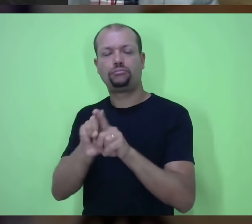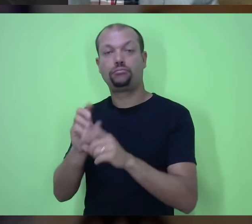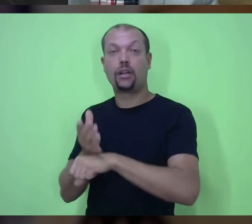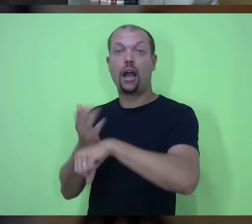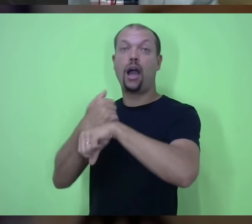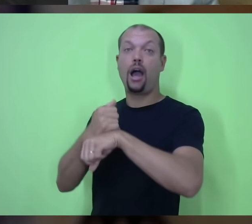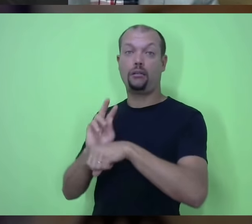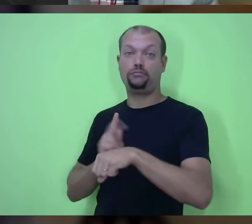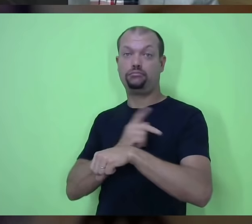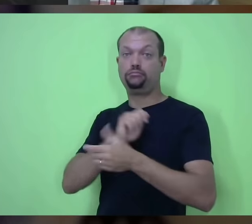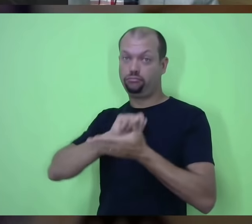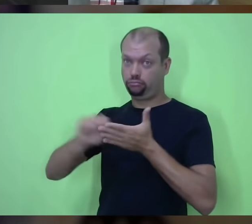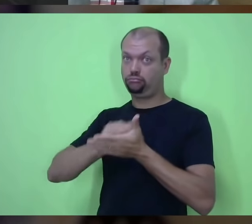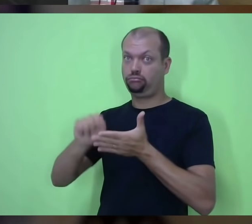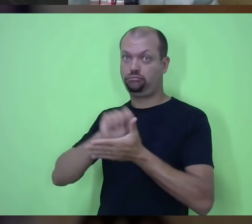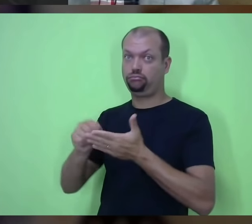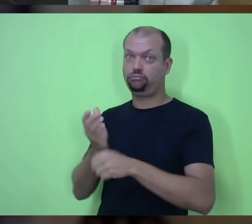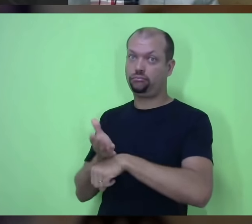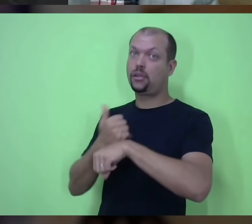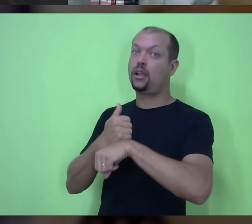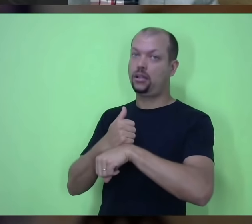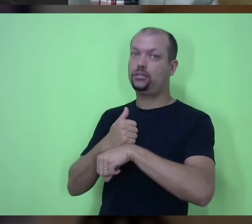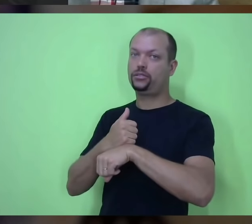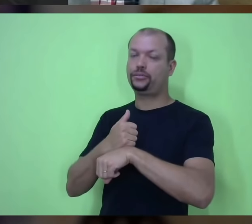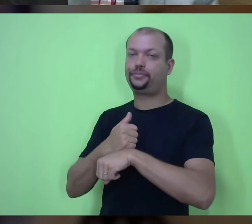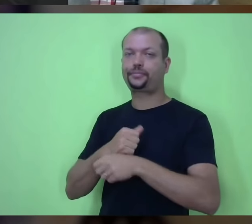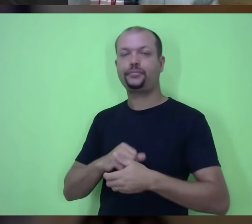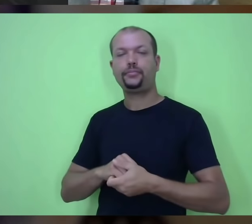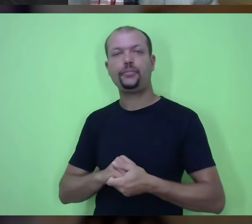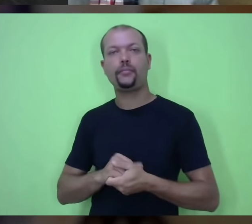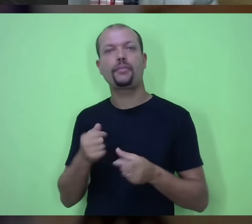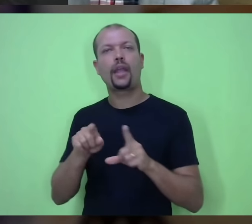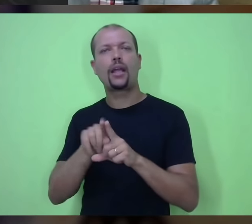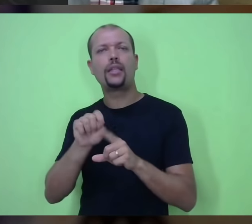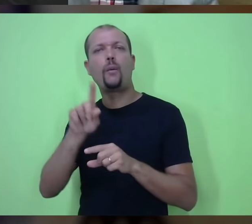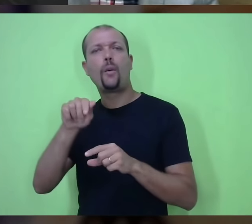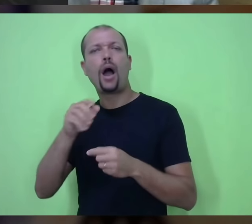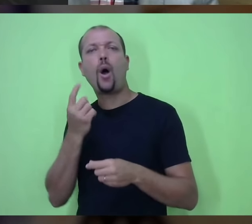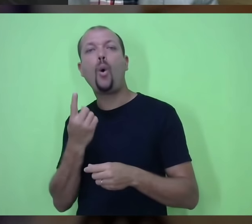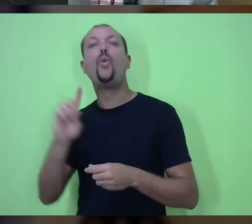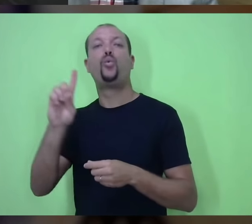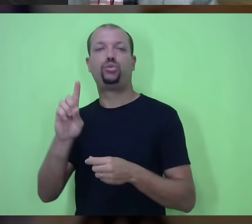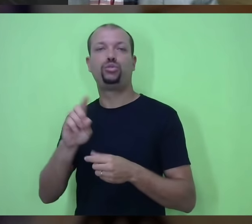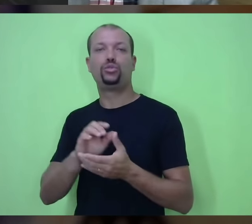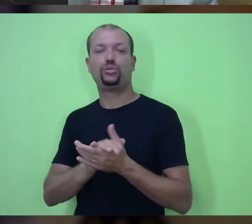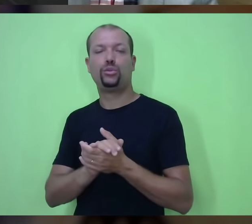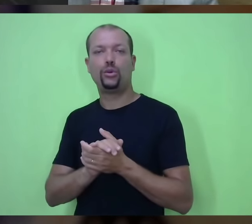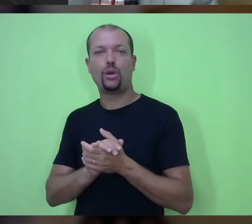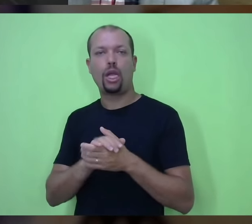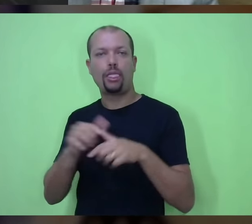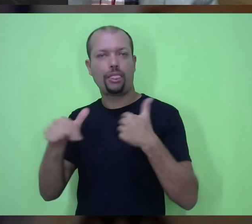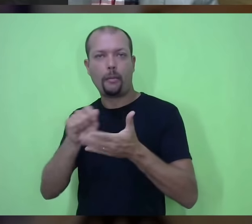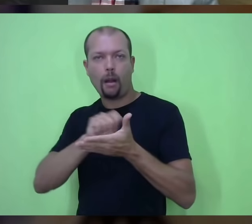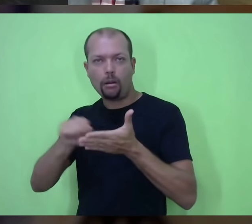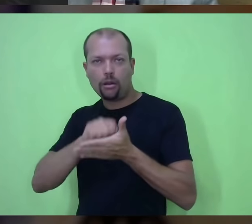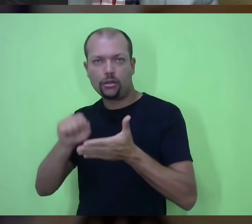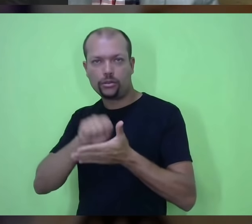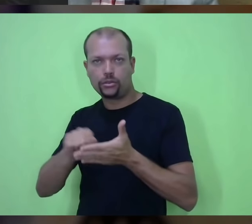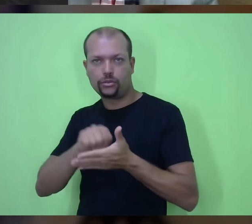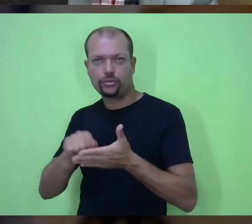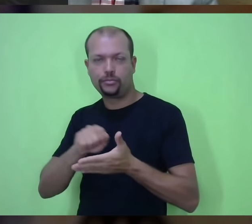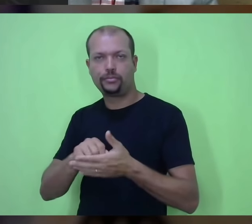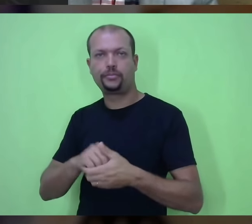sido escrito antes, né? O Evangelho de João provavelmente vai ser a última obra neotestamentária a ser escrita ali